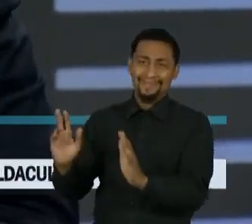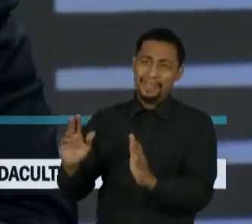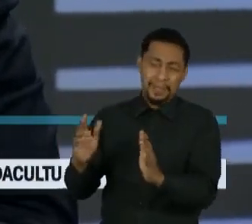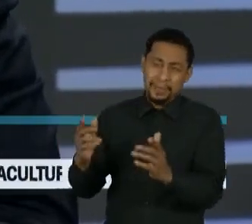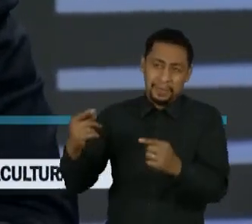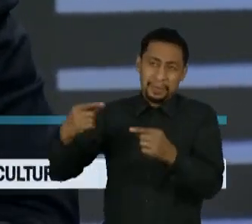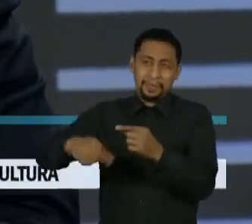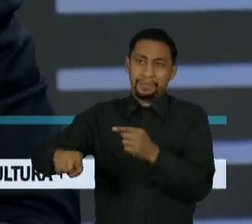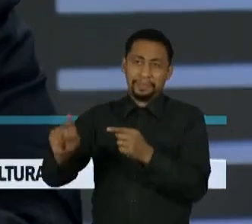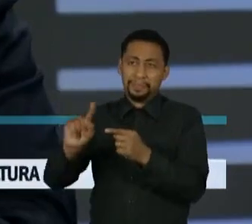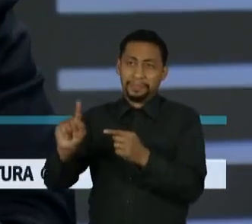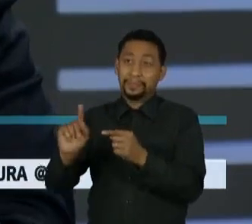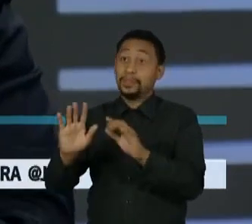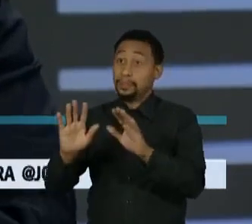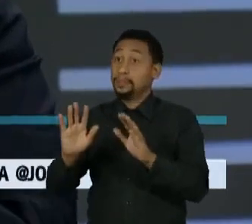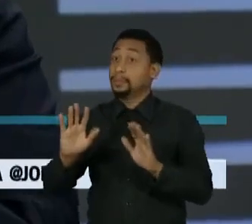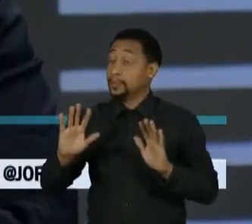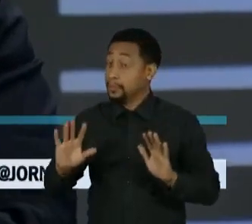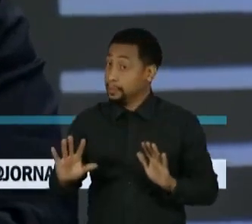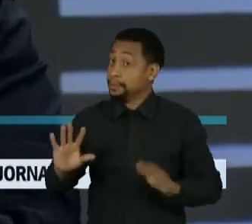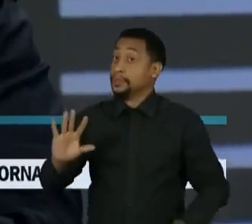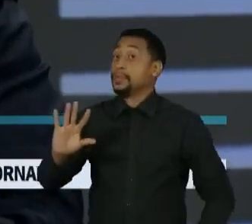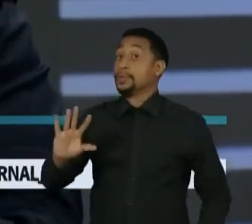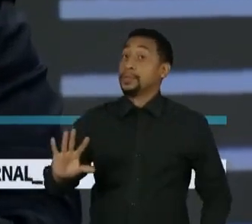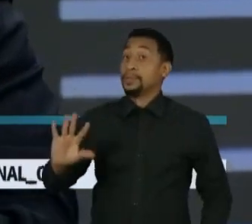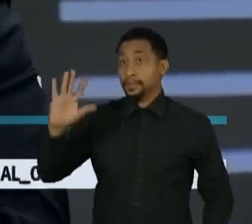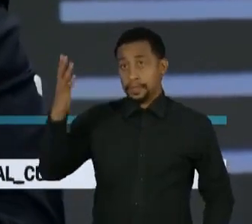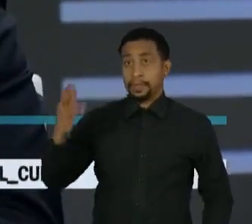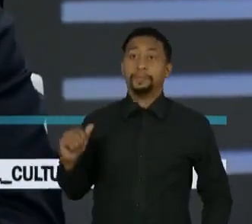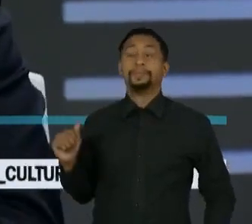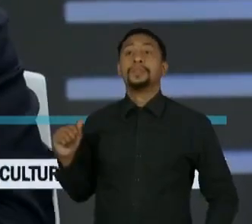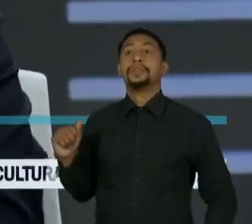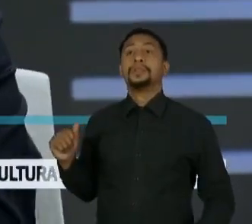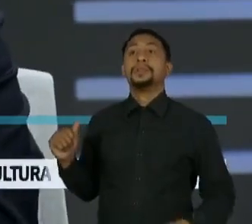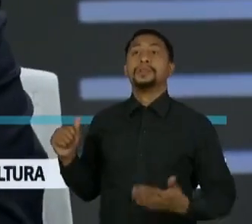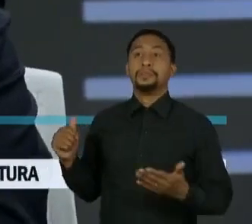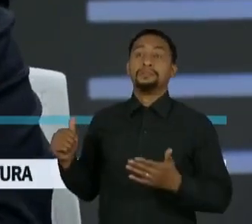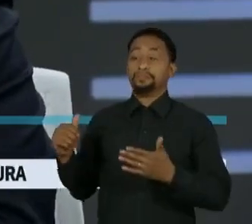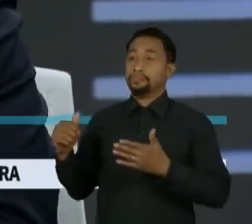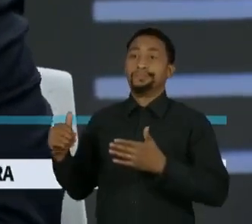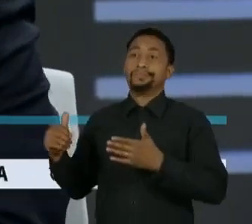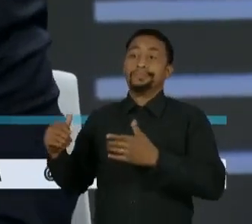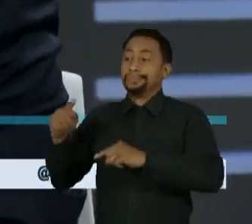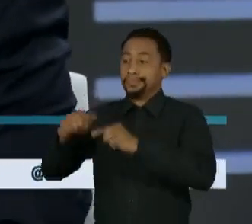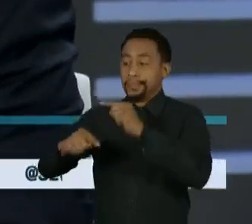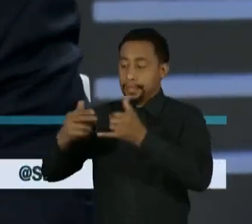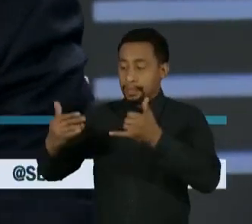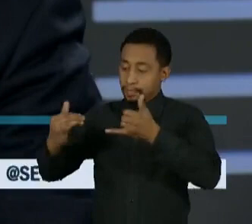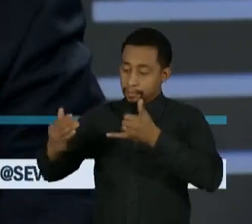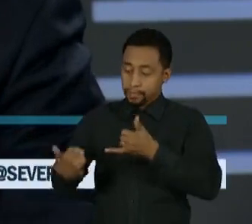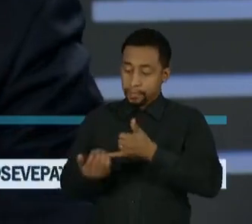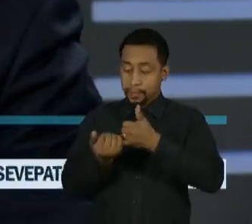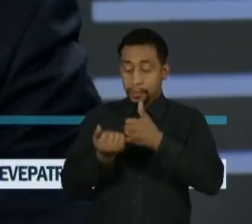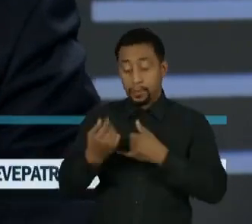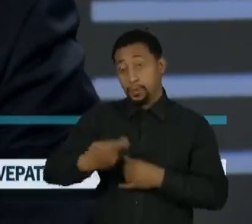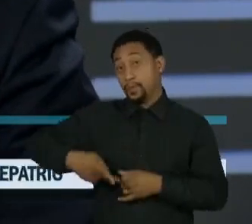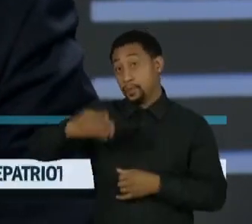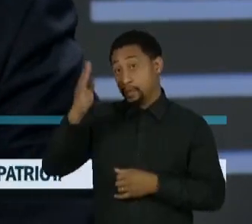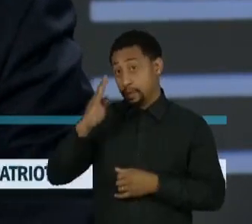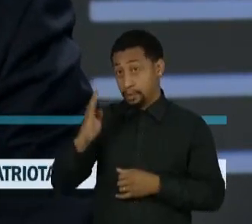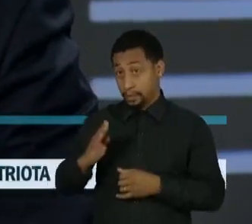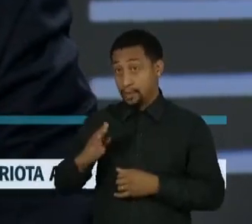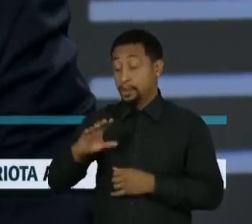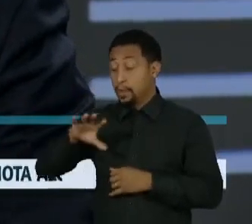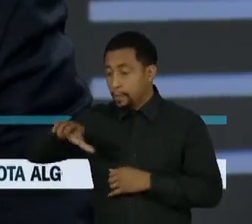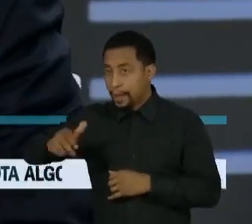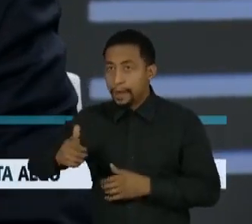a verdade é que assim se um bem ele é da união e esse esse bem é desviado nós temos